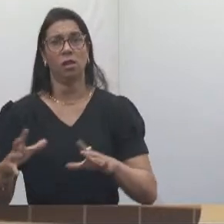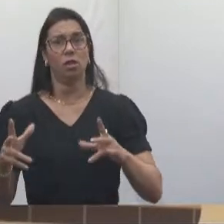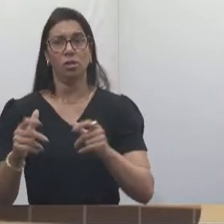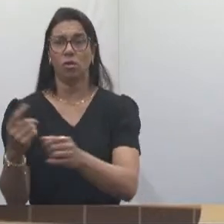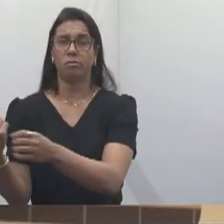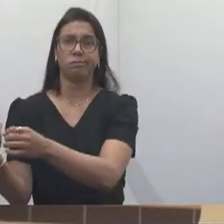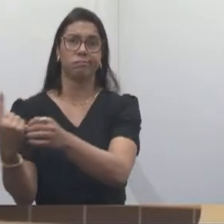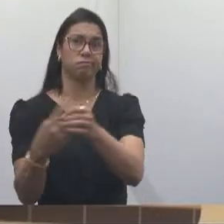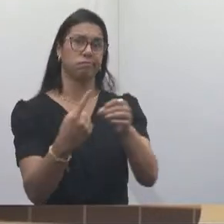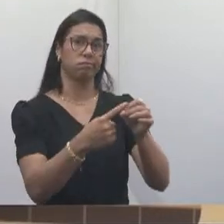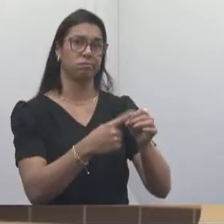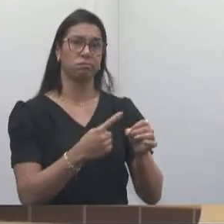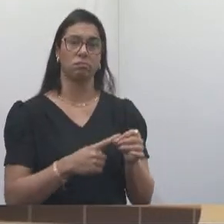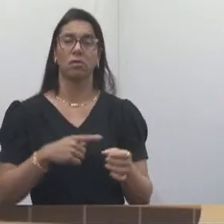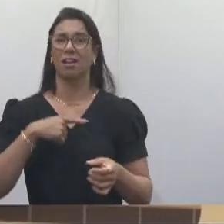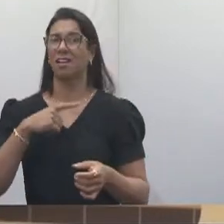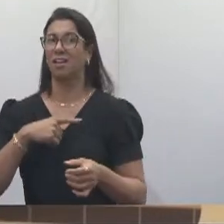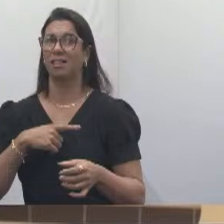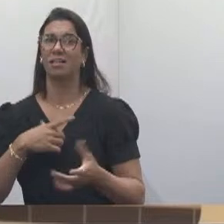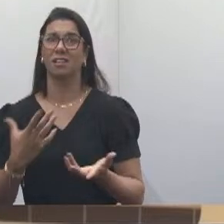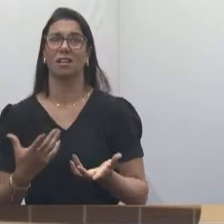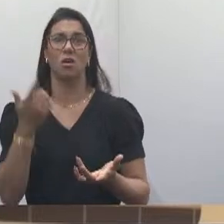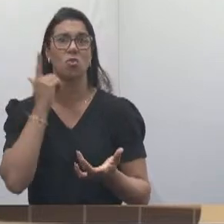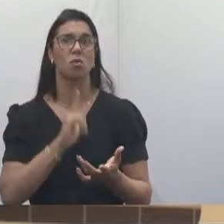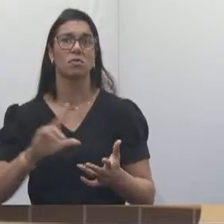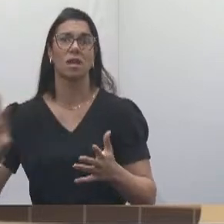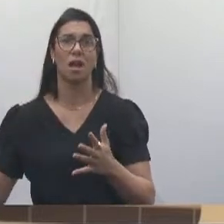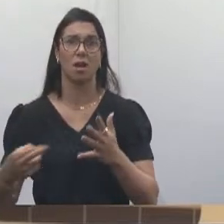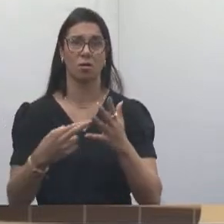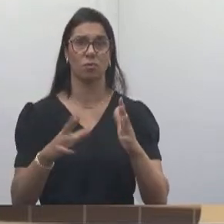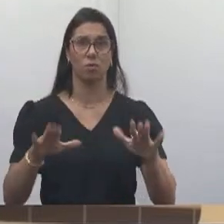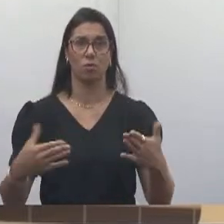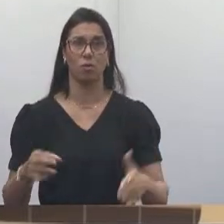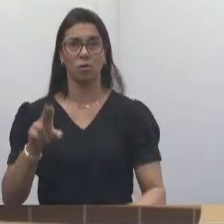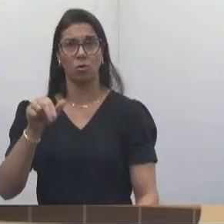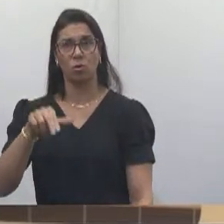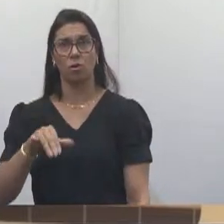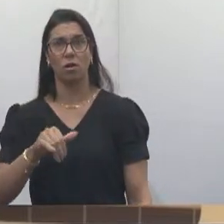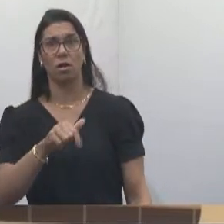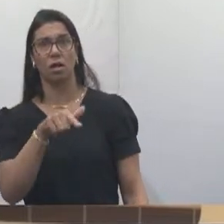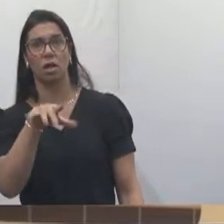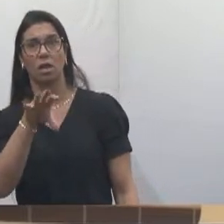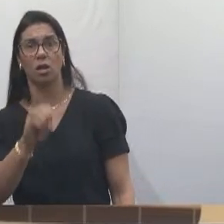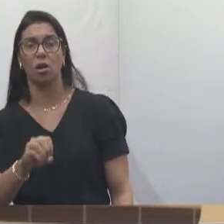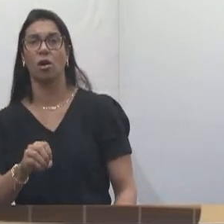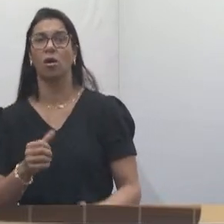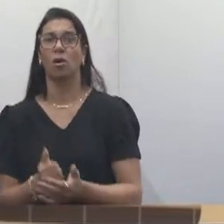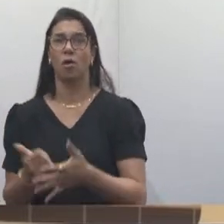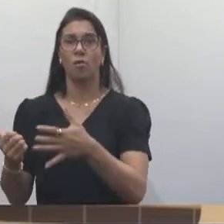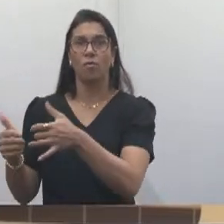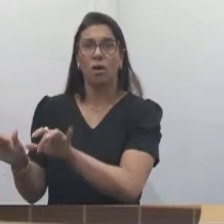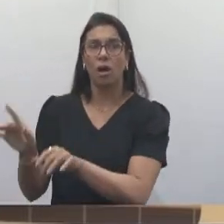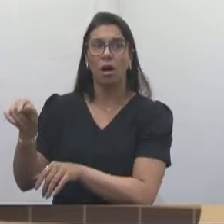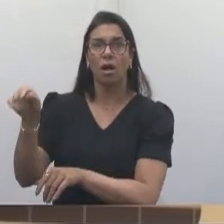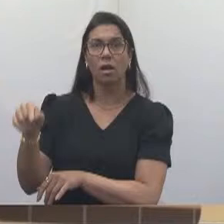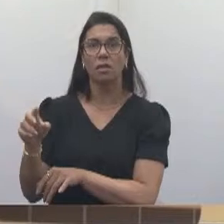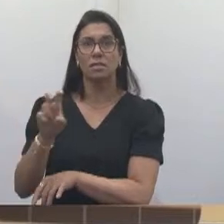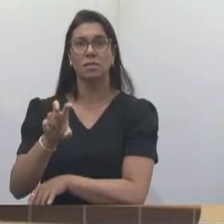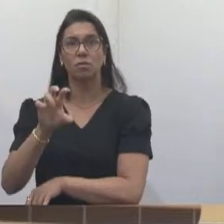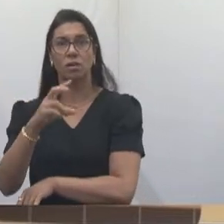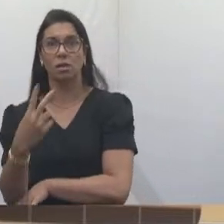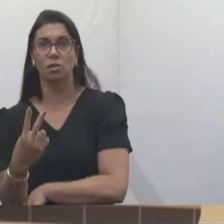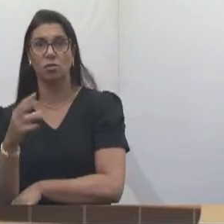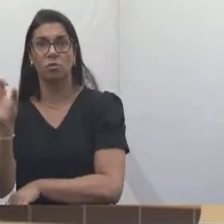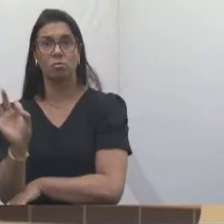municípios. Arrumar recursos para financiar quando a União, que fica com 52% do orçamento